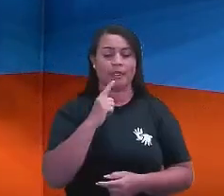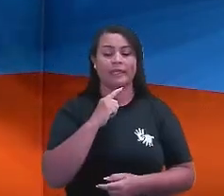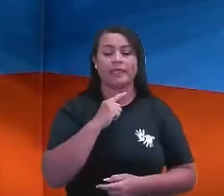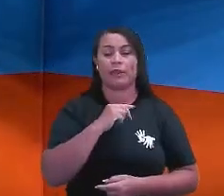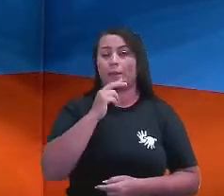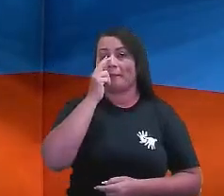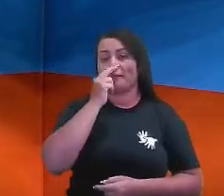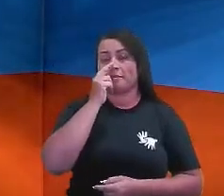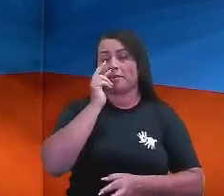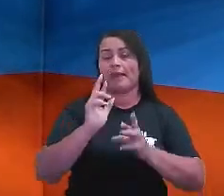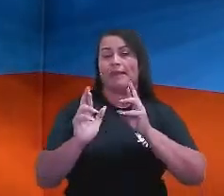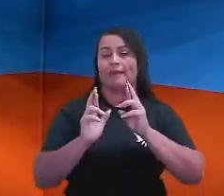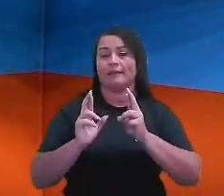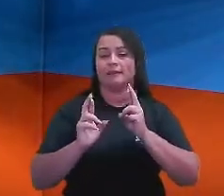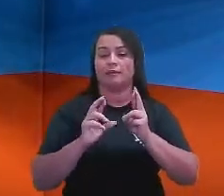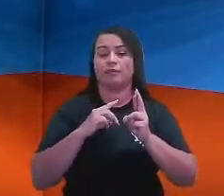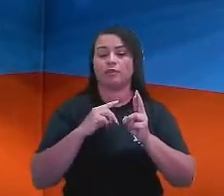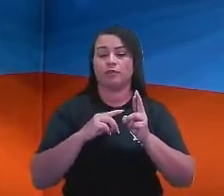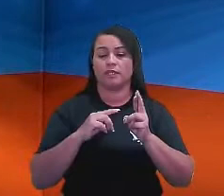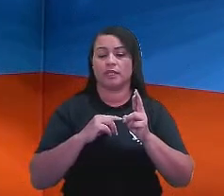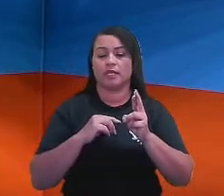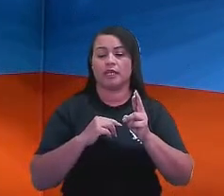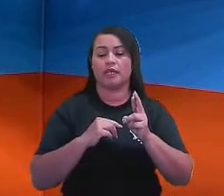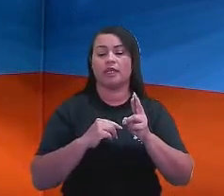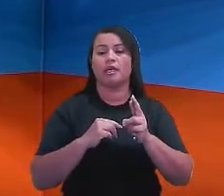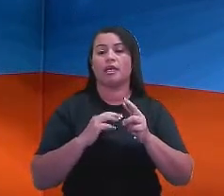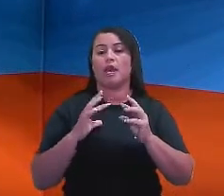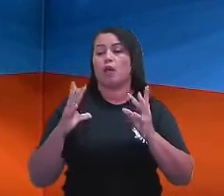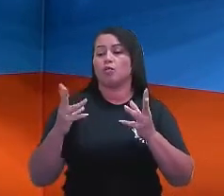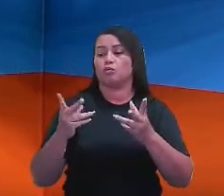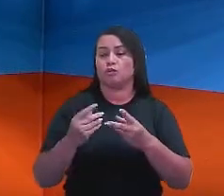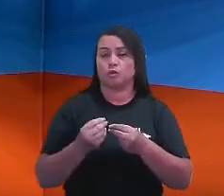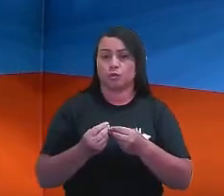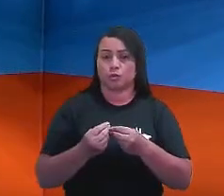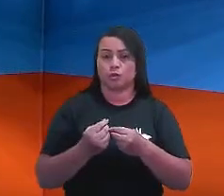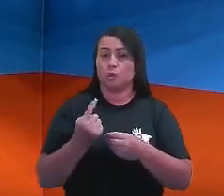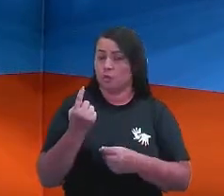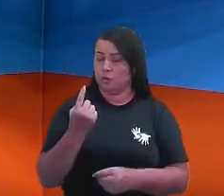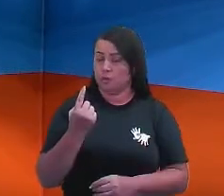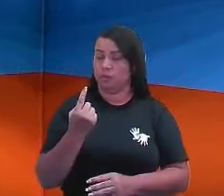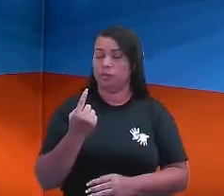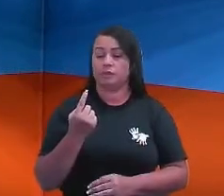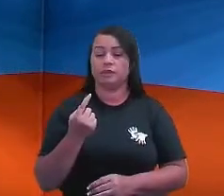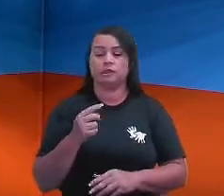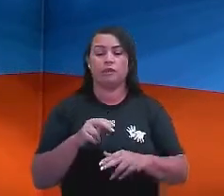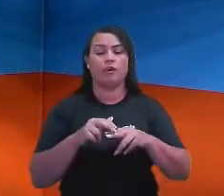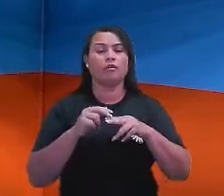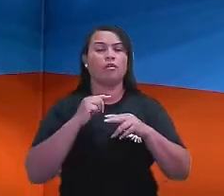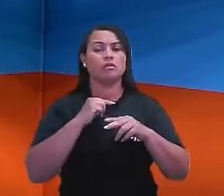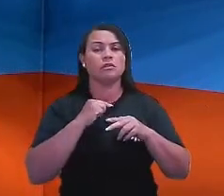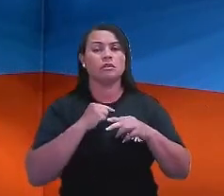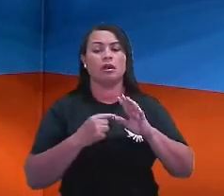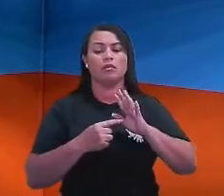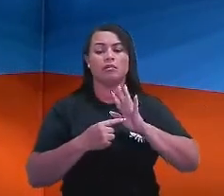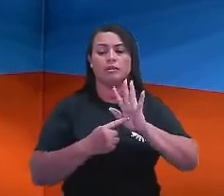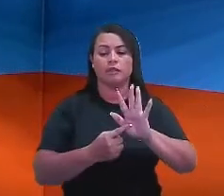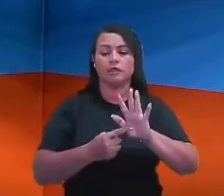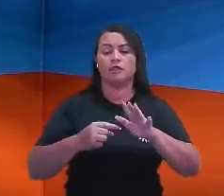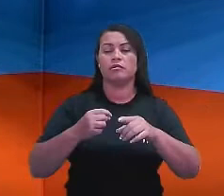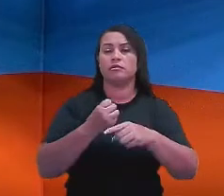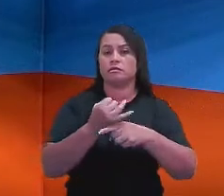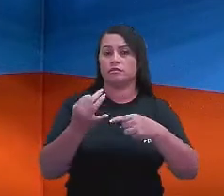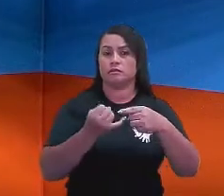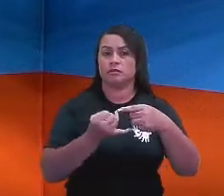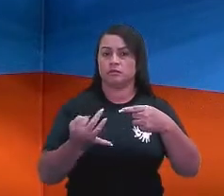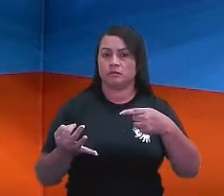essa mesma relação aqui, eu vou ter também 1 inteiro. Então, essa representação aqui das frações trazem a